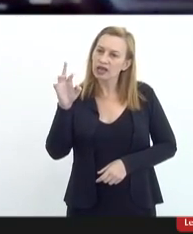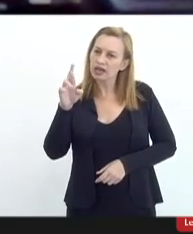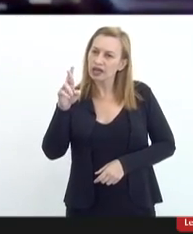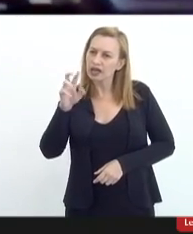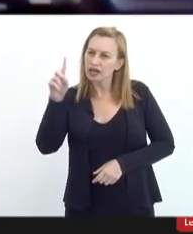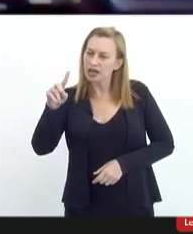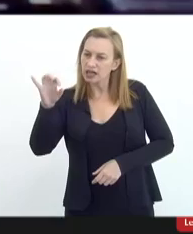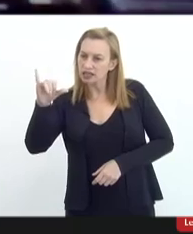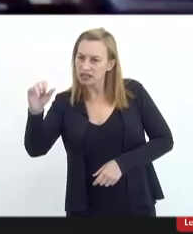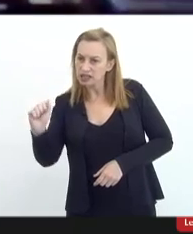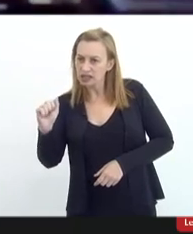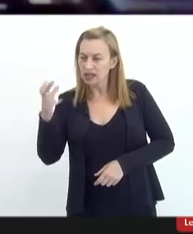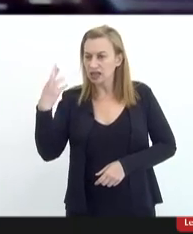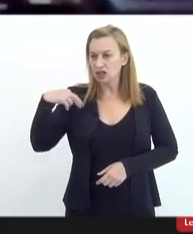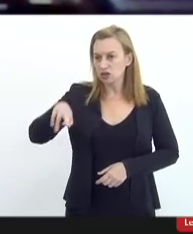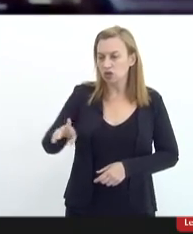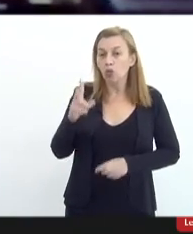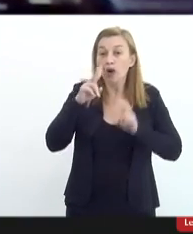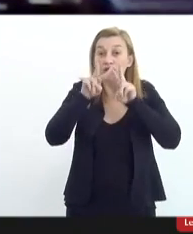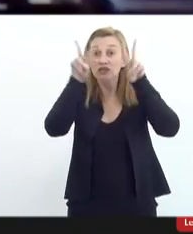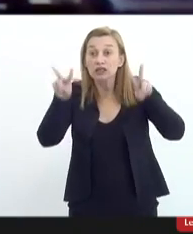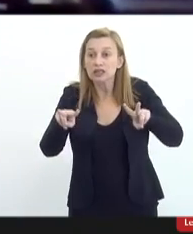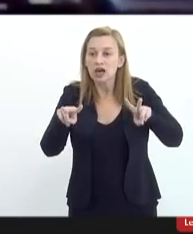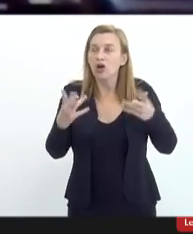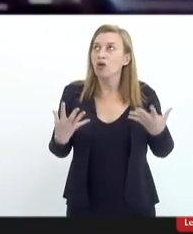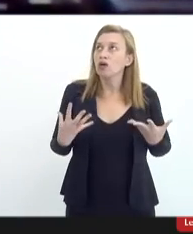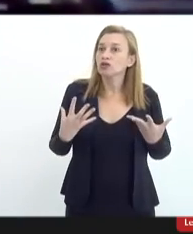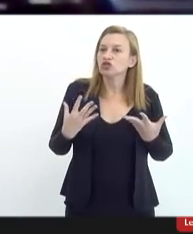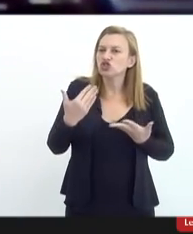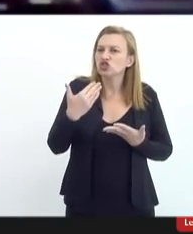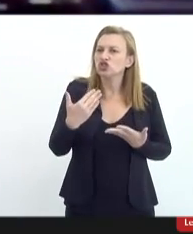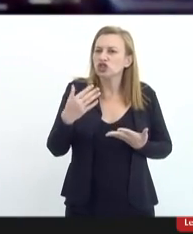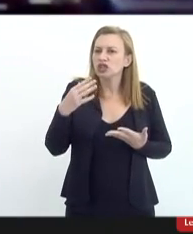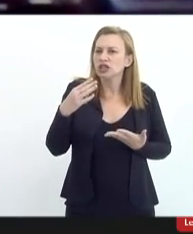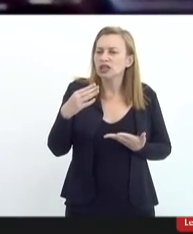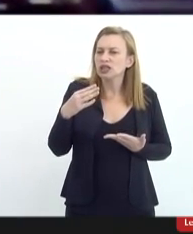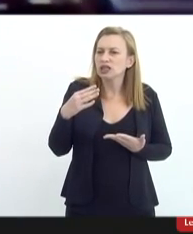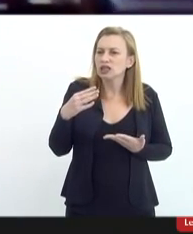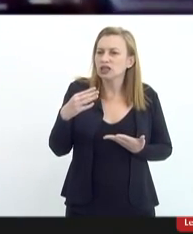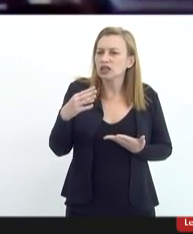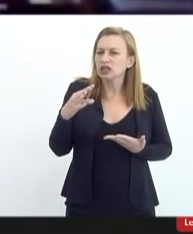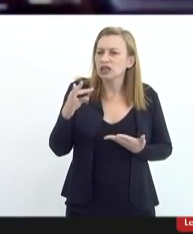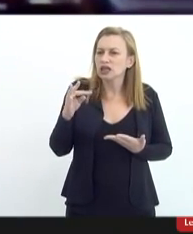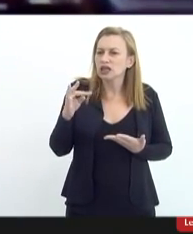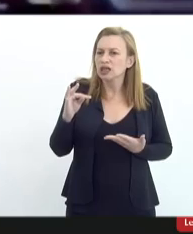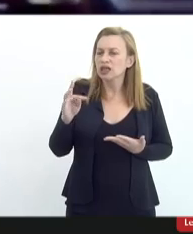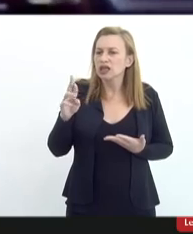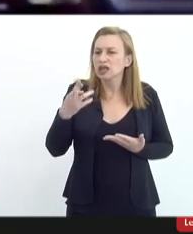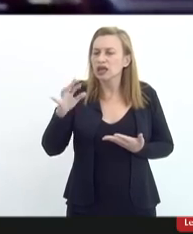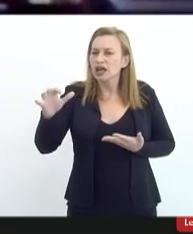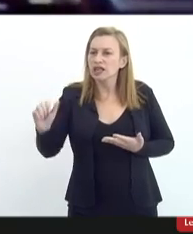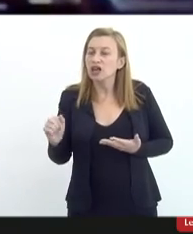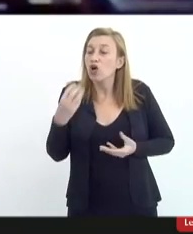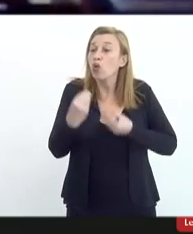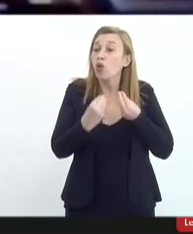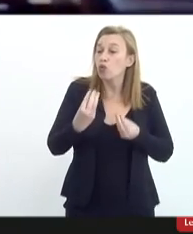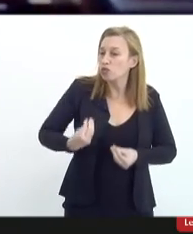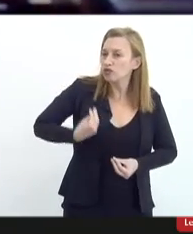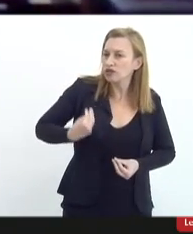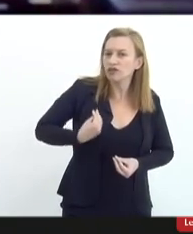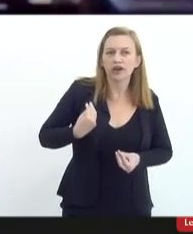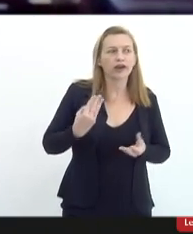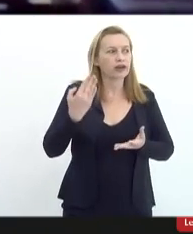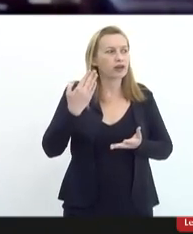com uma visão de crença em como viver e entender